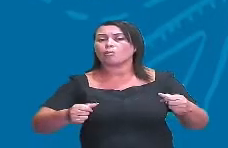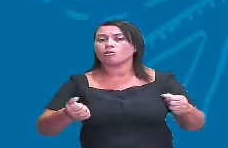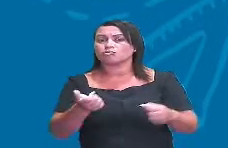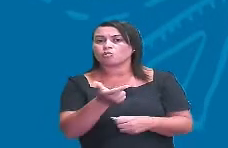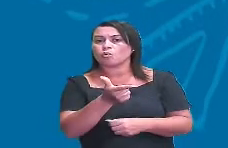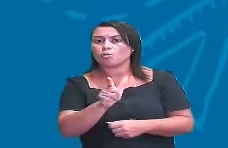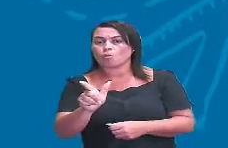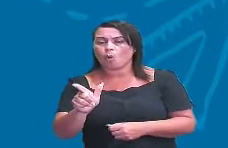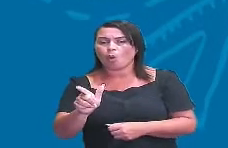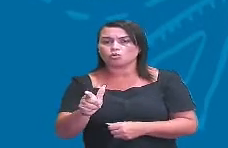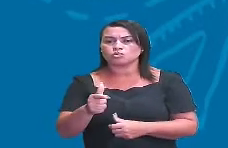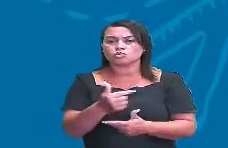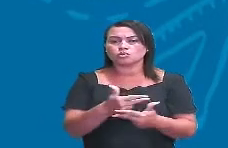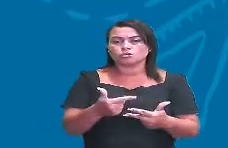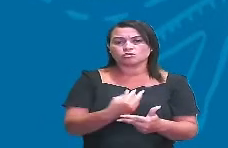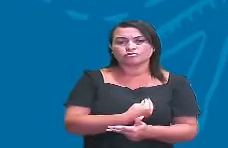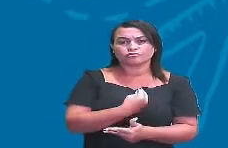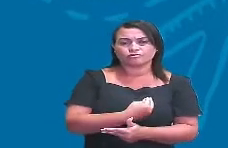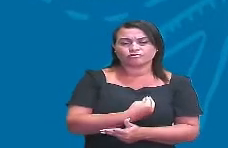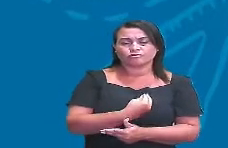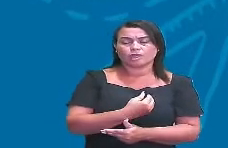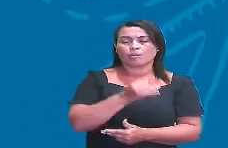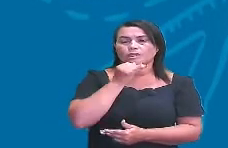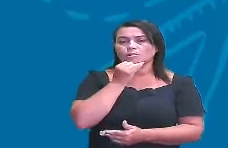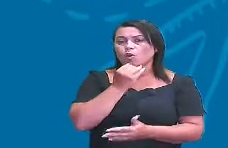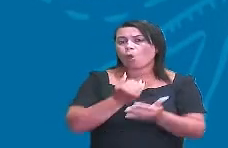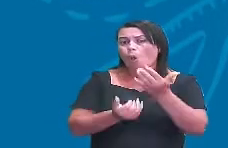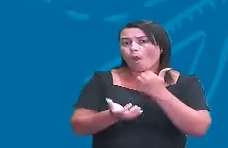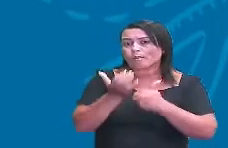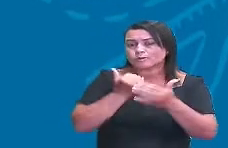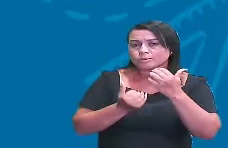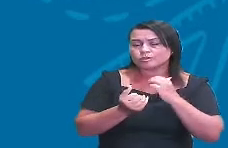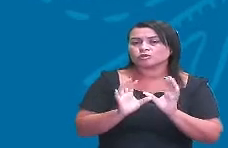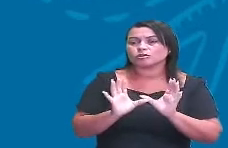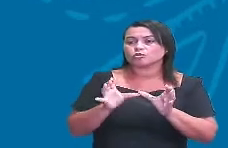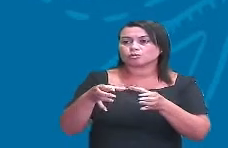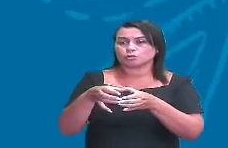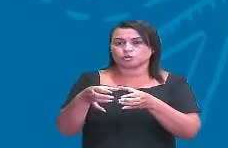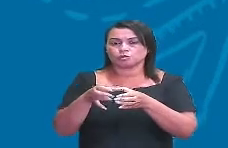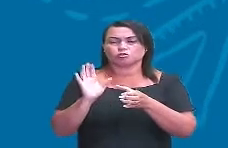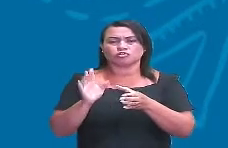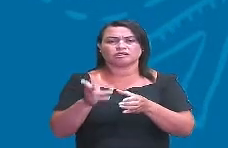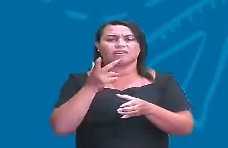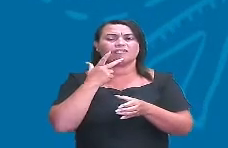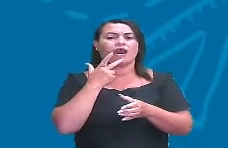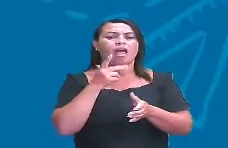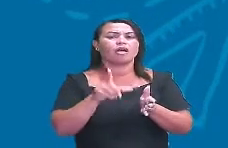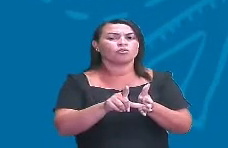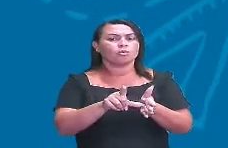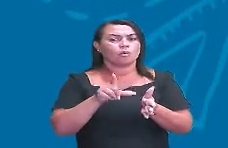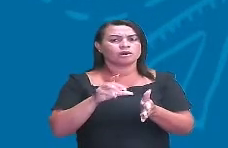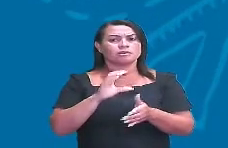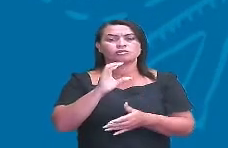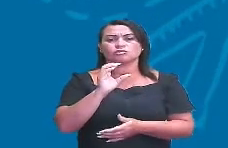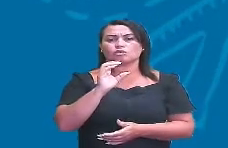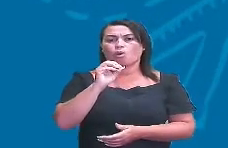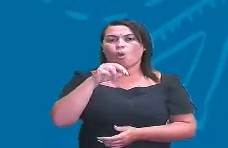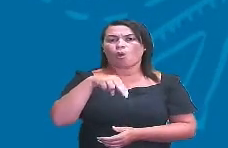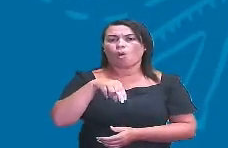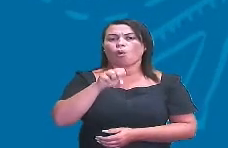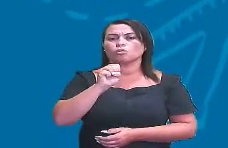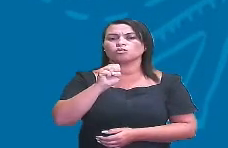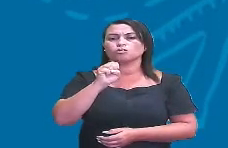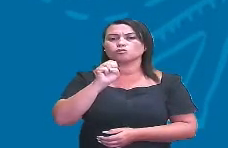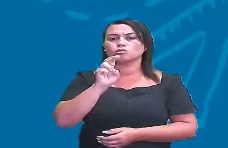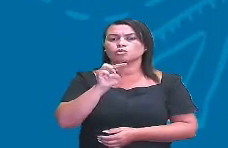organismos. Consumindo quando estão dentro da categoria dos consumidores, como a gente já falou aqui, né? Os consumidores primários, que